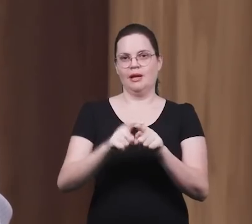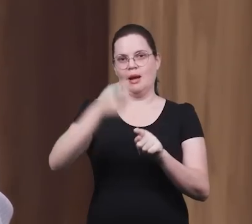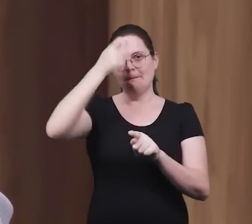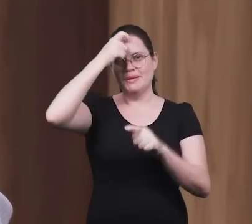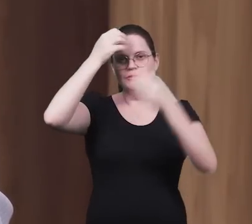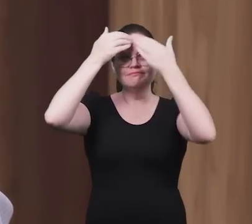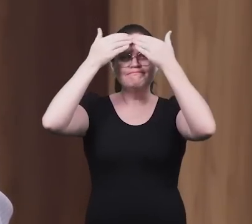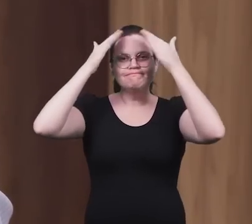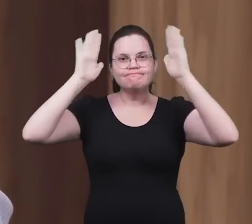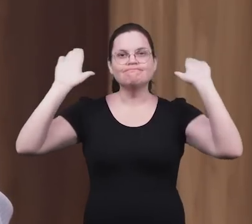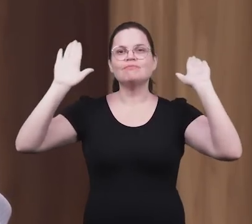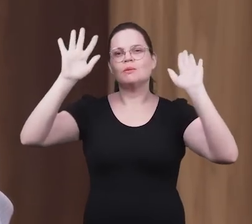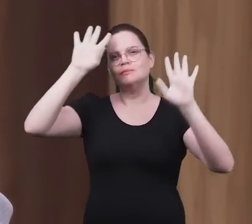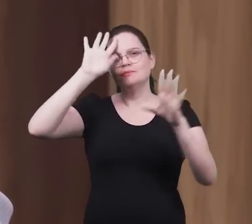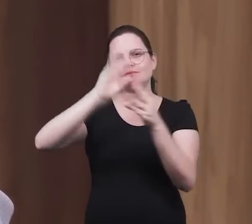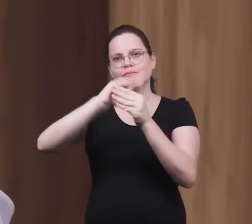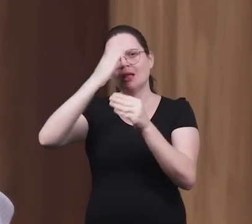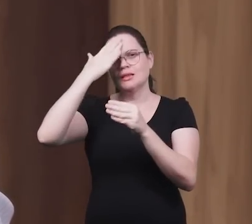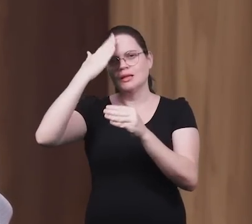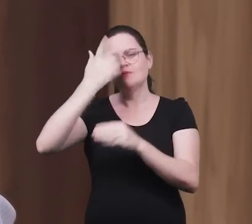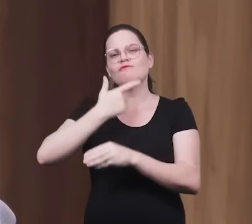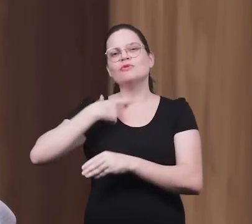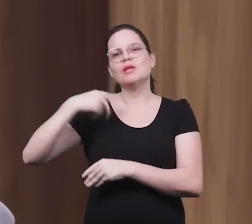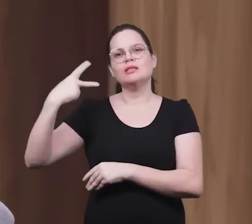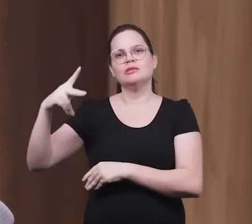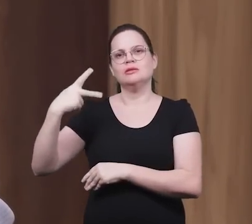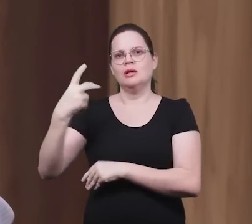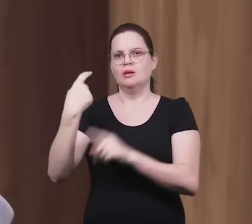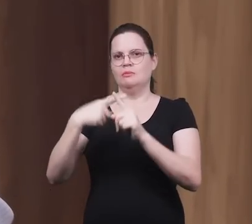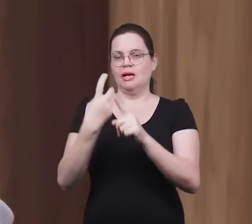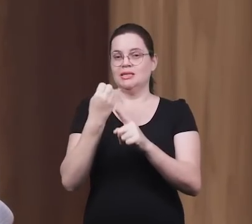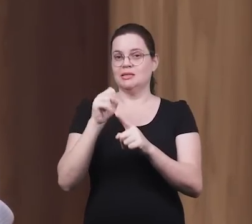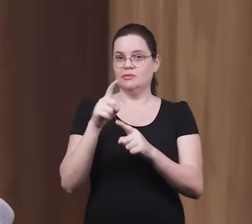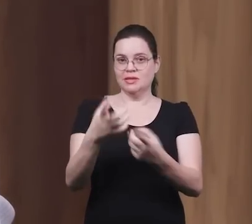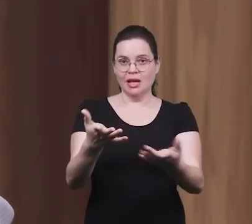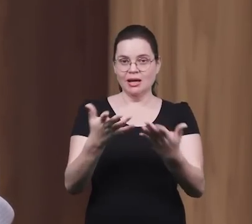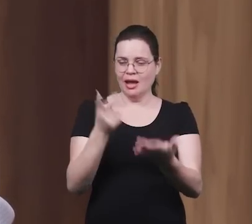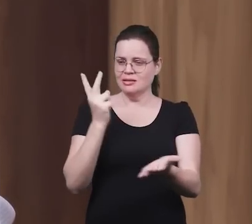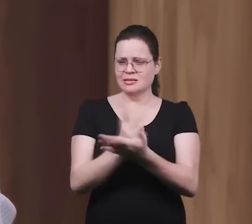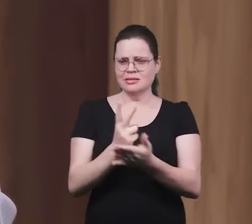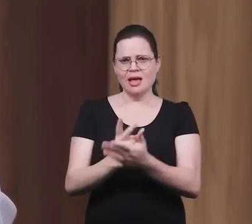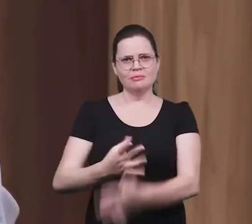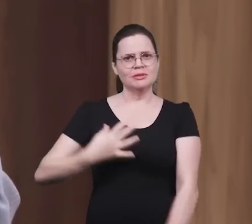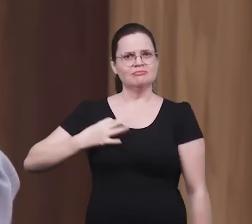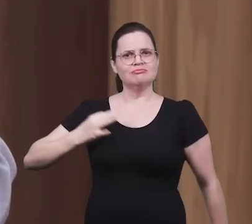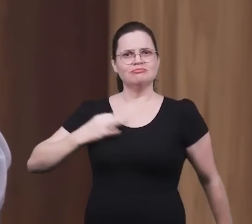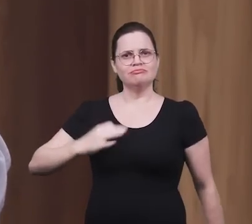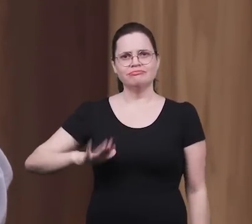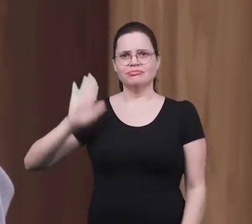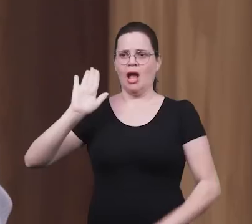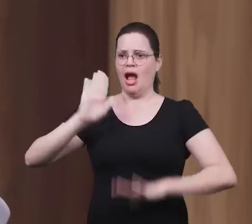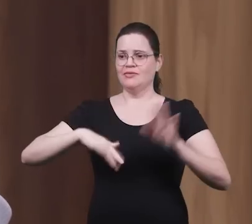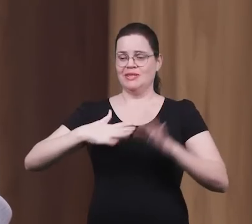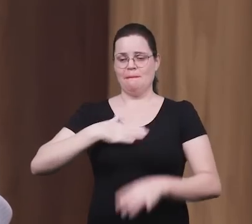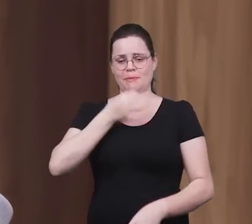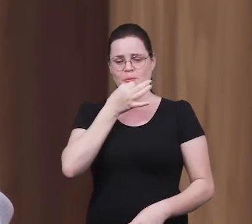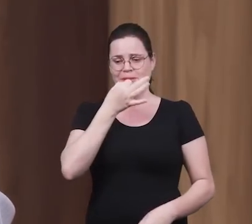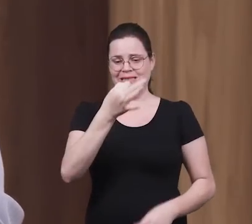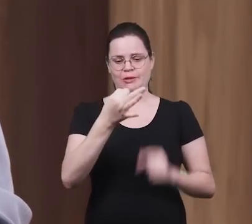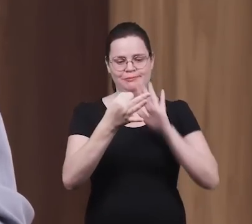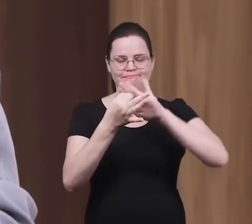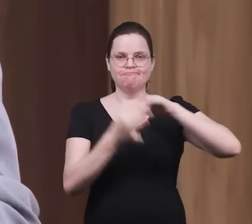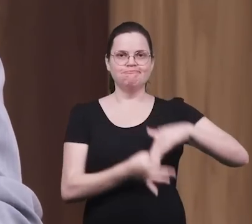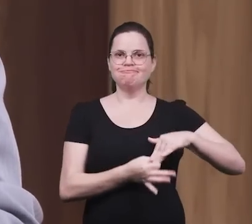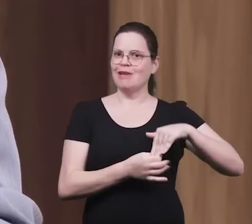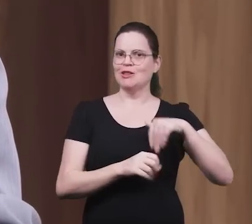mente aberta para entender a vontade do Senhor. Se você estiver sempre disposto, até mesmo a mudar de opinião,